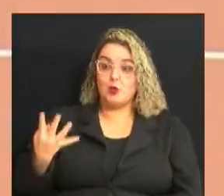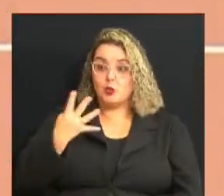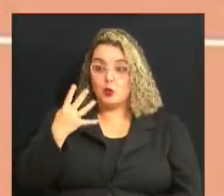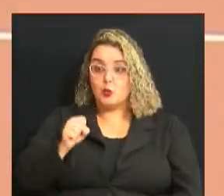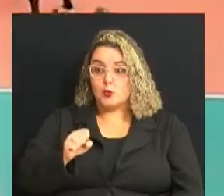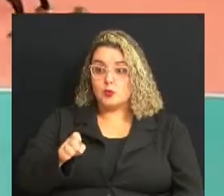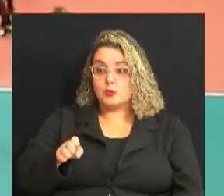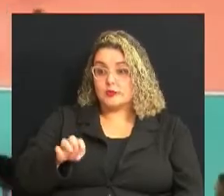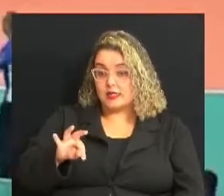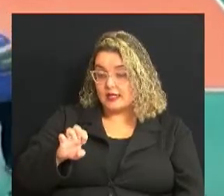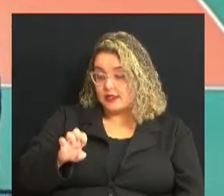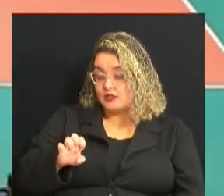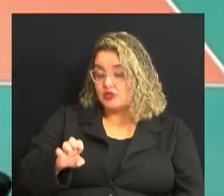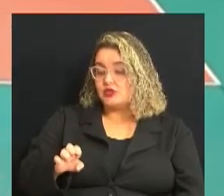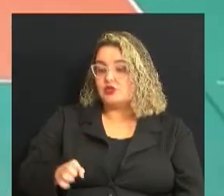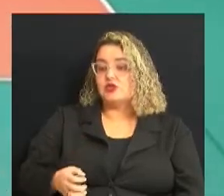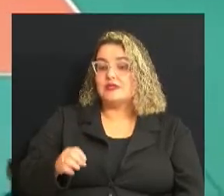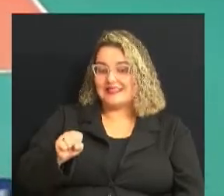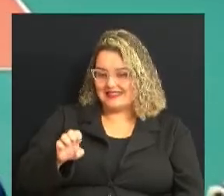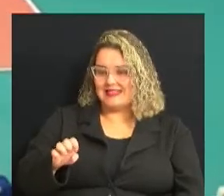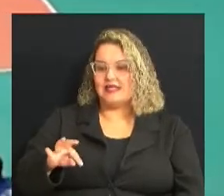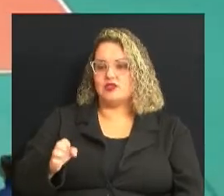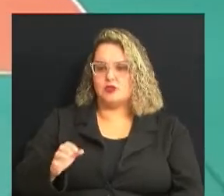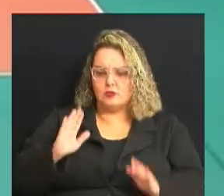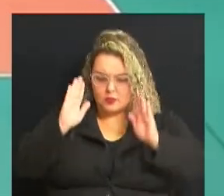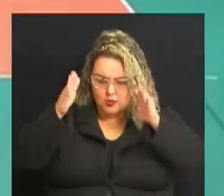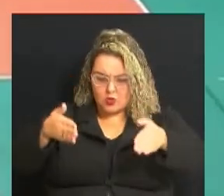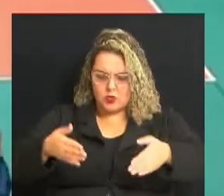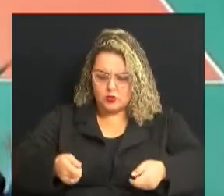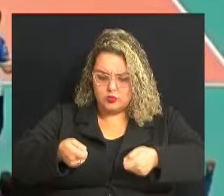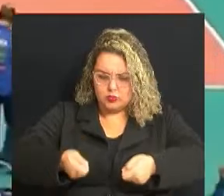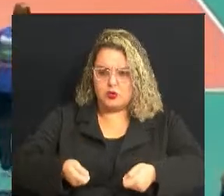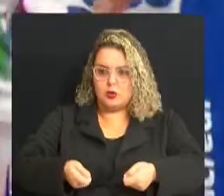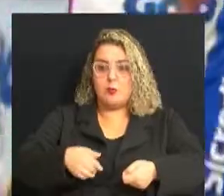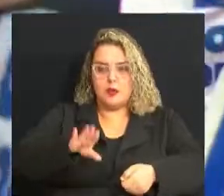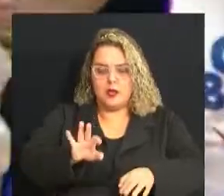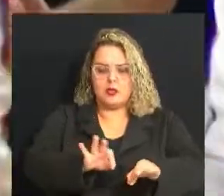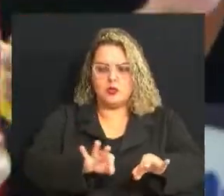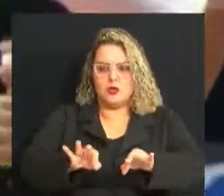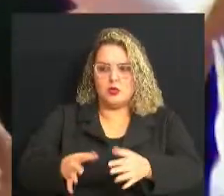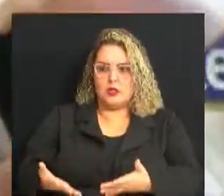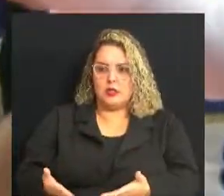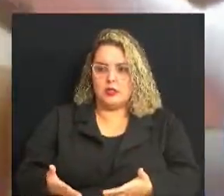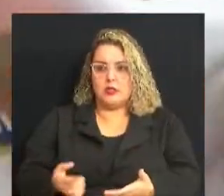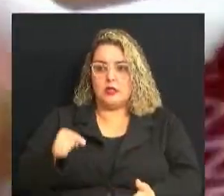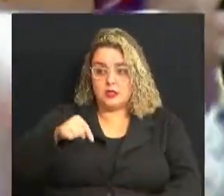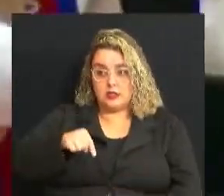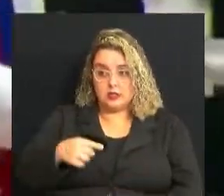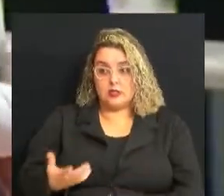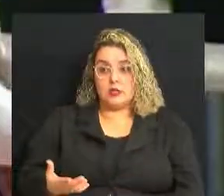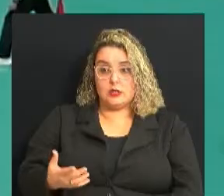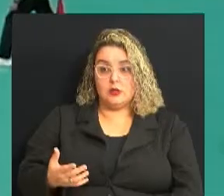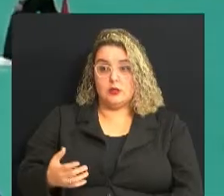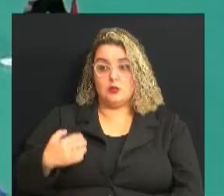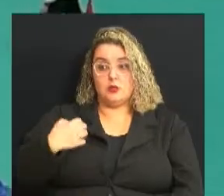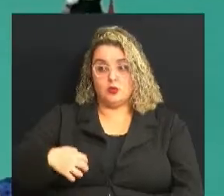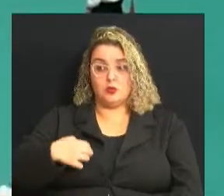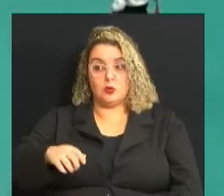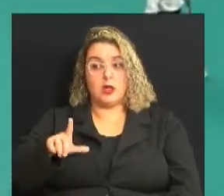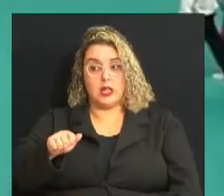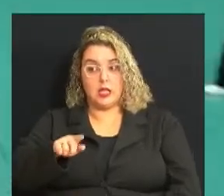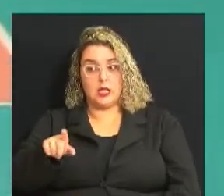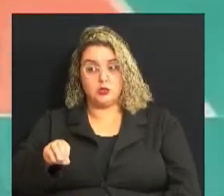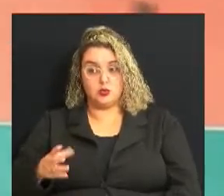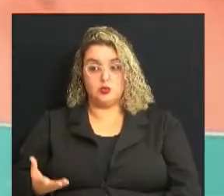os campineiros entraram concentrados, mais organizados. Neste ace do argentino Lazo, a